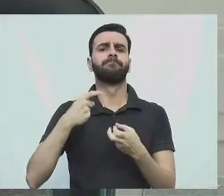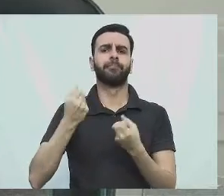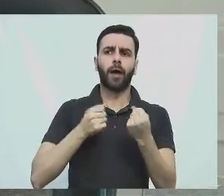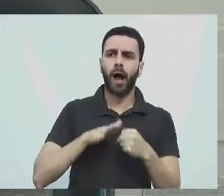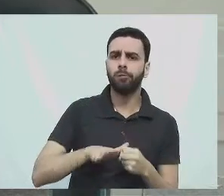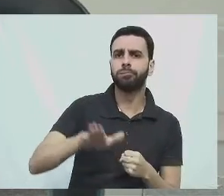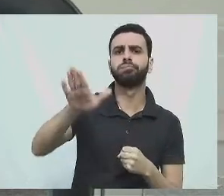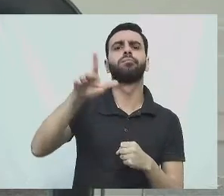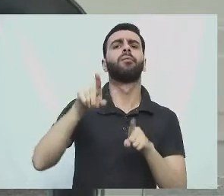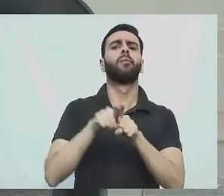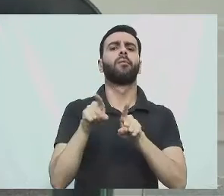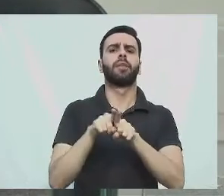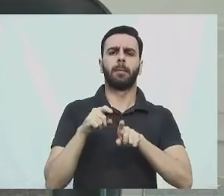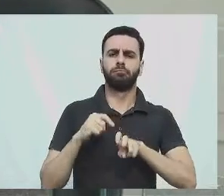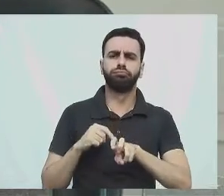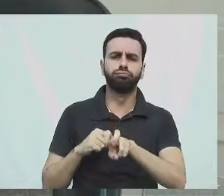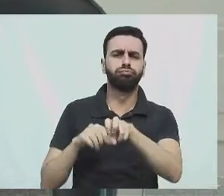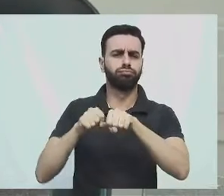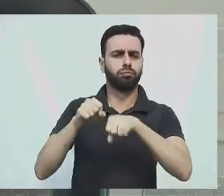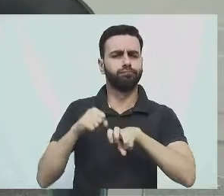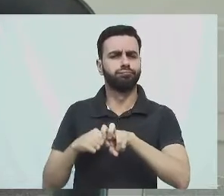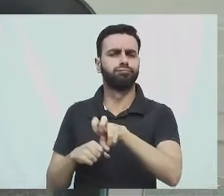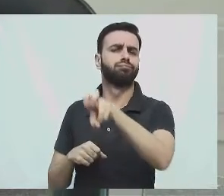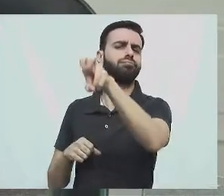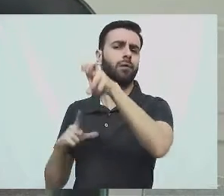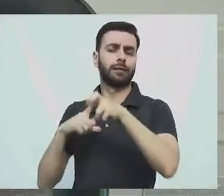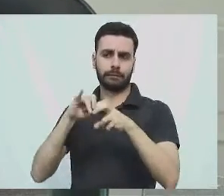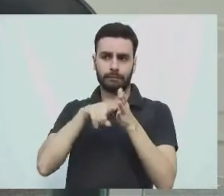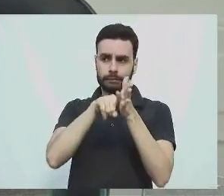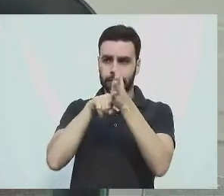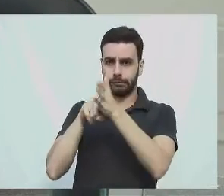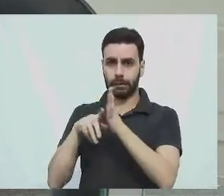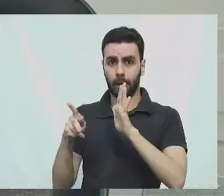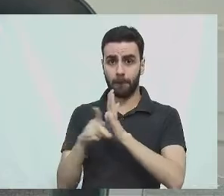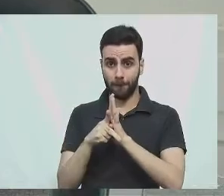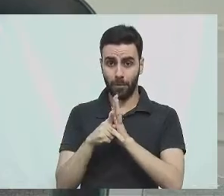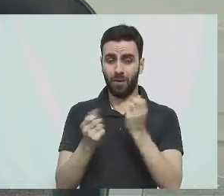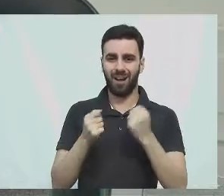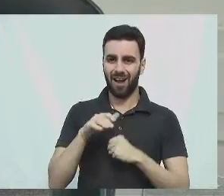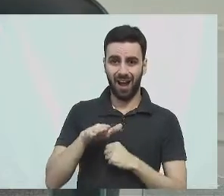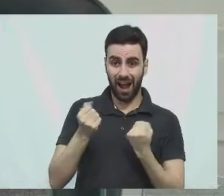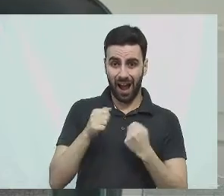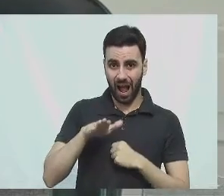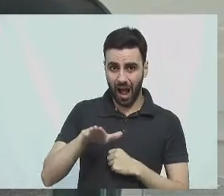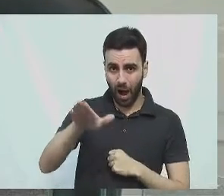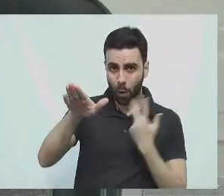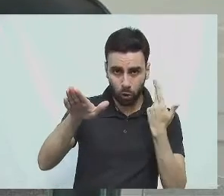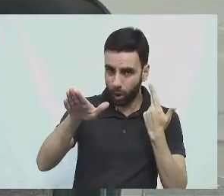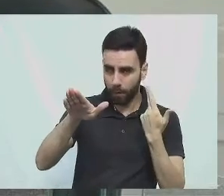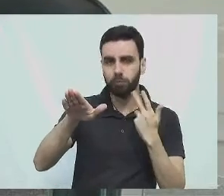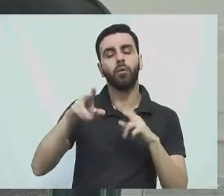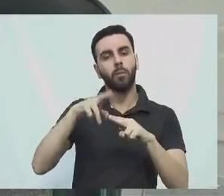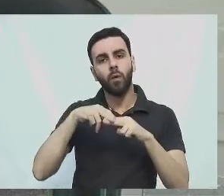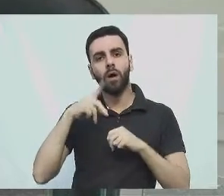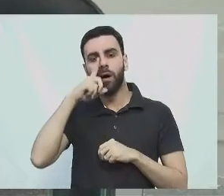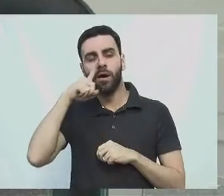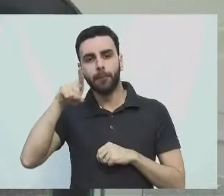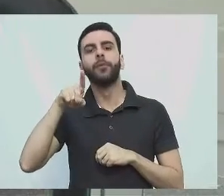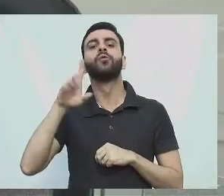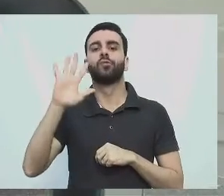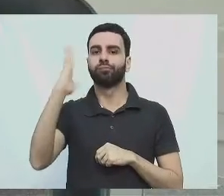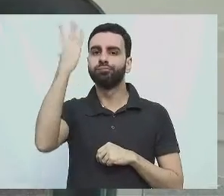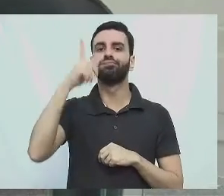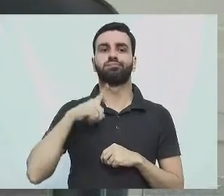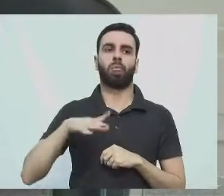moto subindo. Se eles fizeram o estudo para carro pequeno não subir ali, porque está muito perigoso e vai acontecer mais